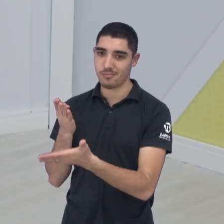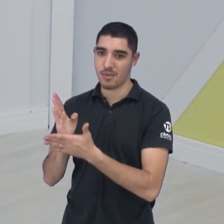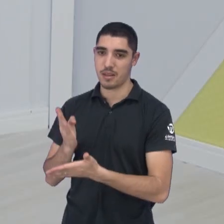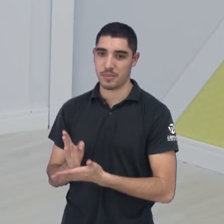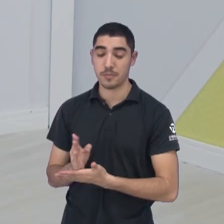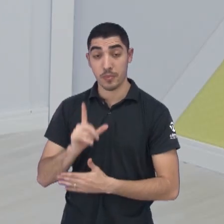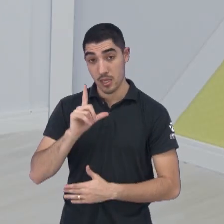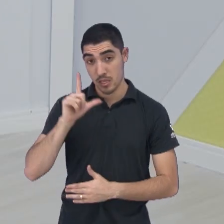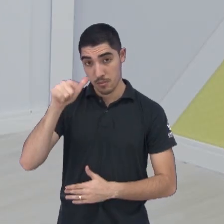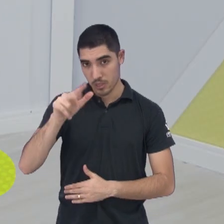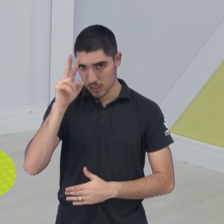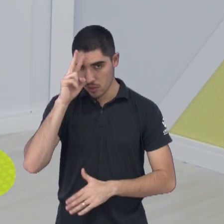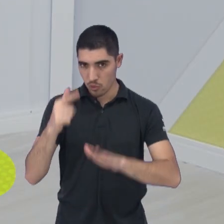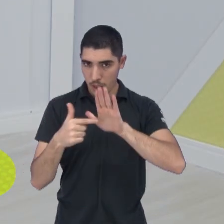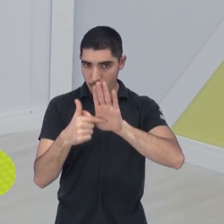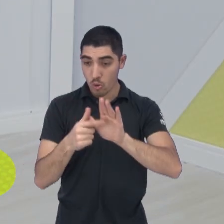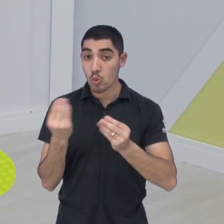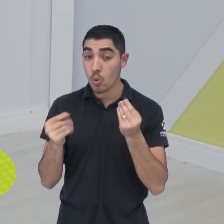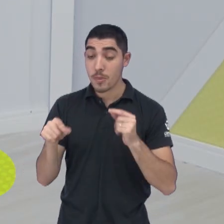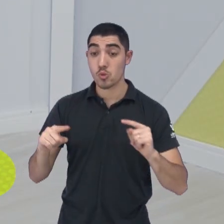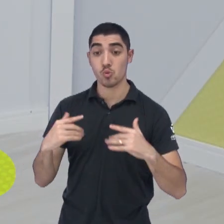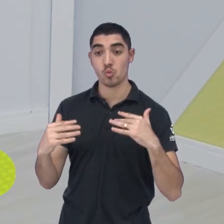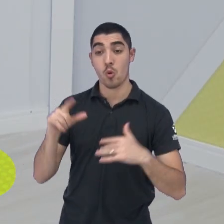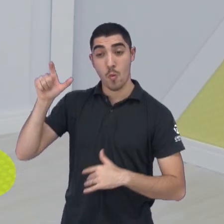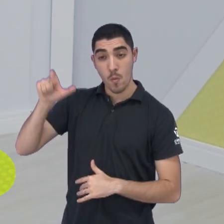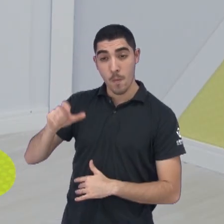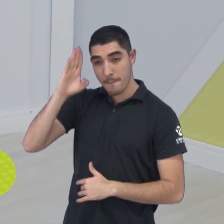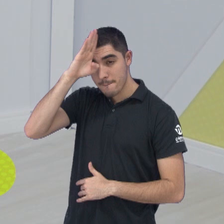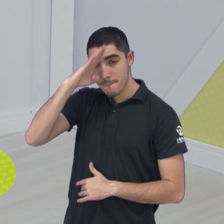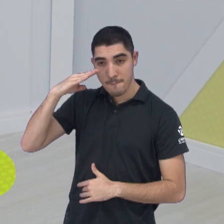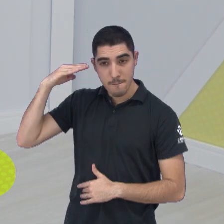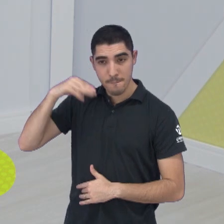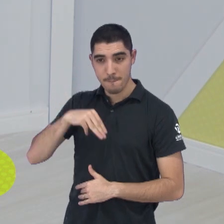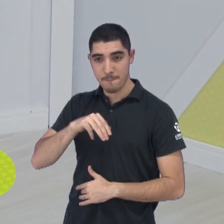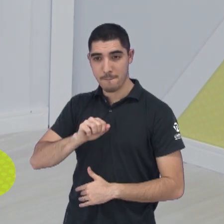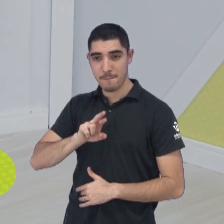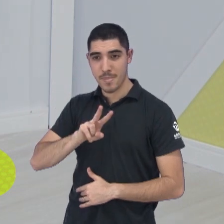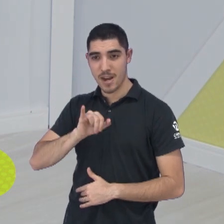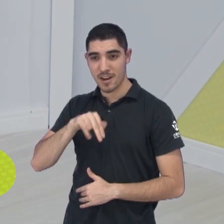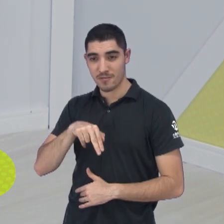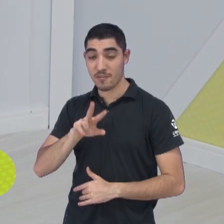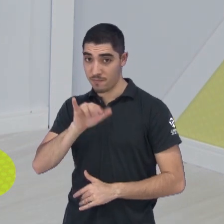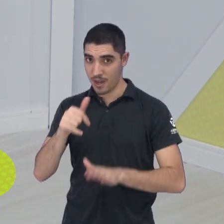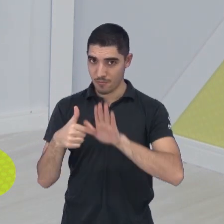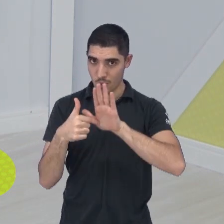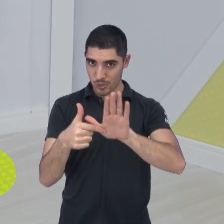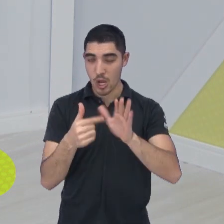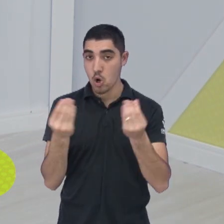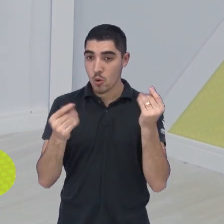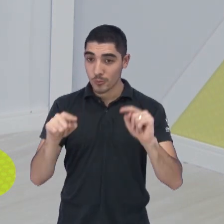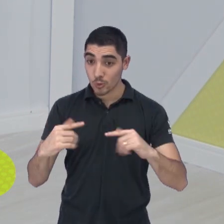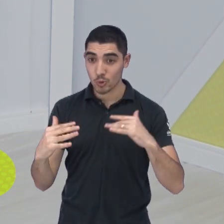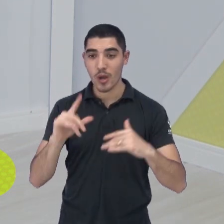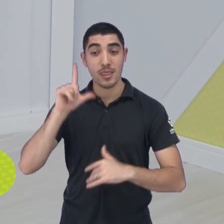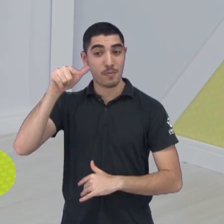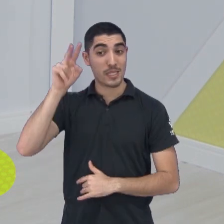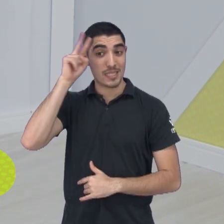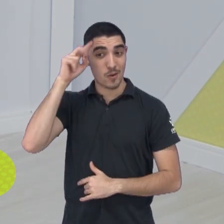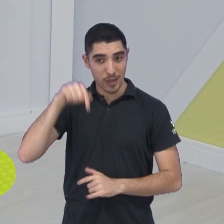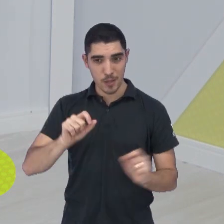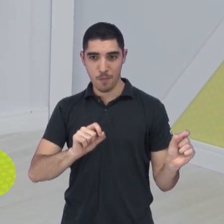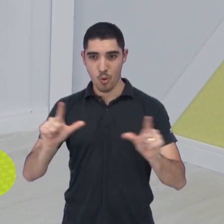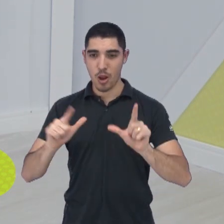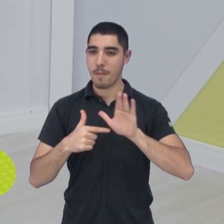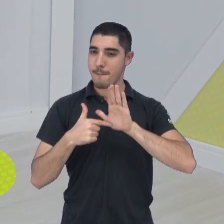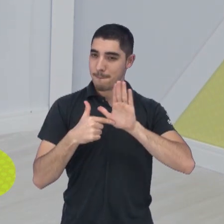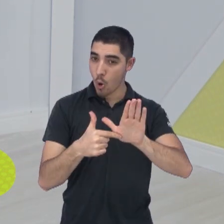os detalhes desta partida, o Marvin Pinho estará lá e vai trazer os detalhes para você aqui na segunda-feira de como foi este jogo de São